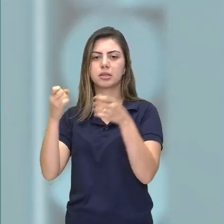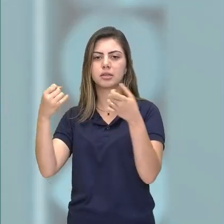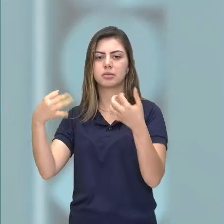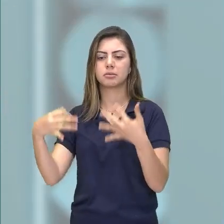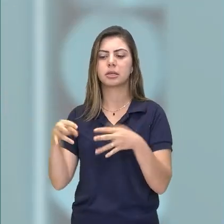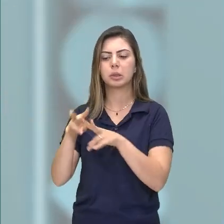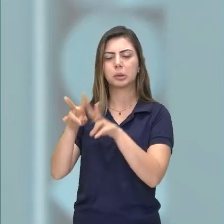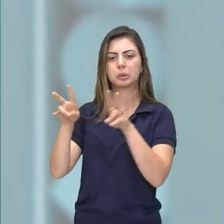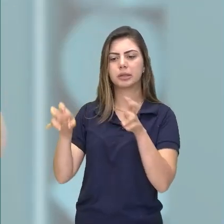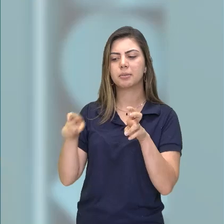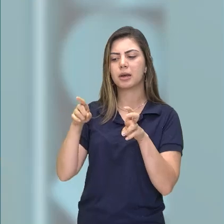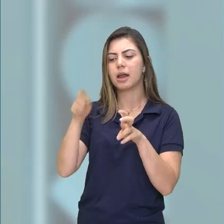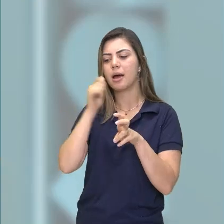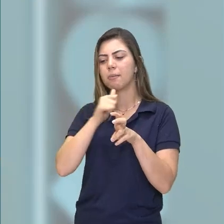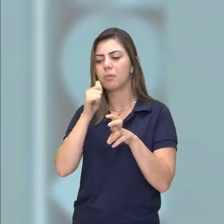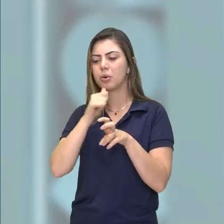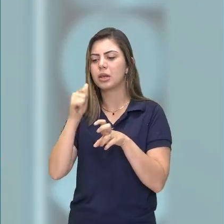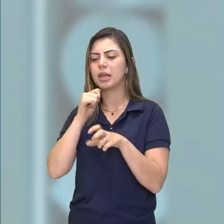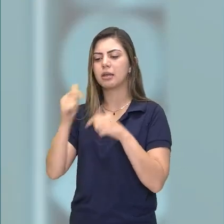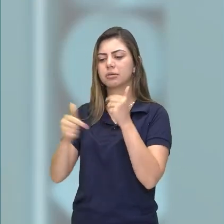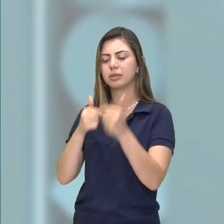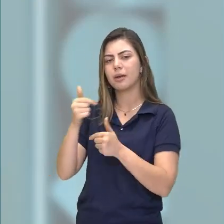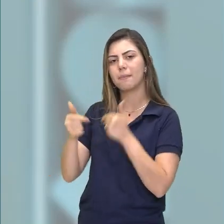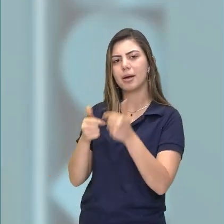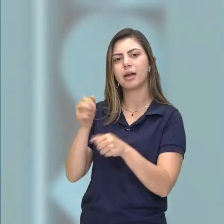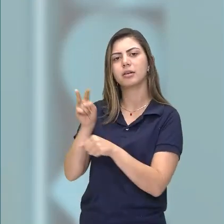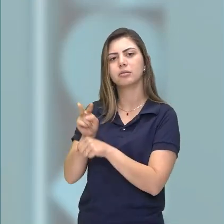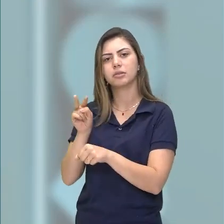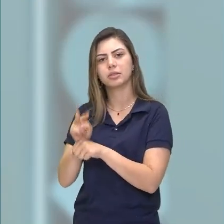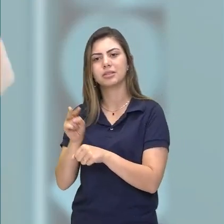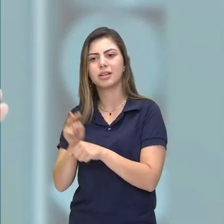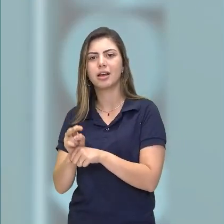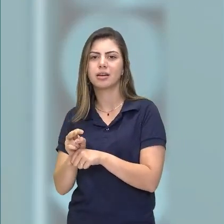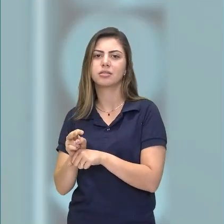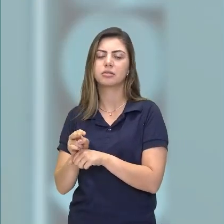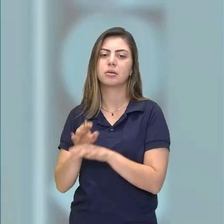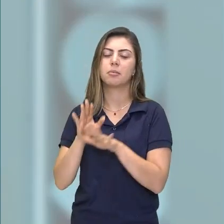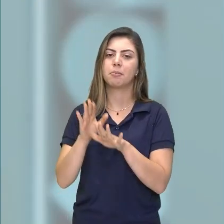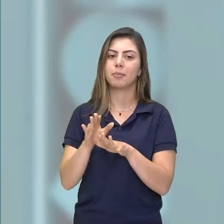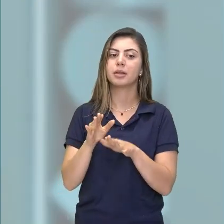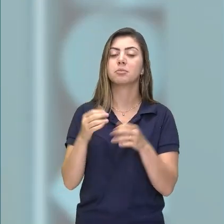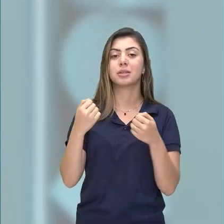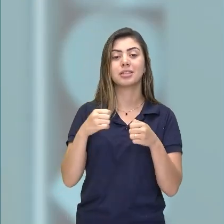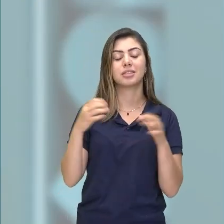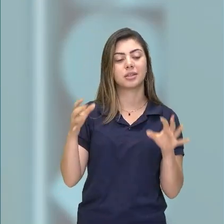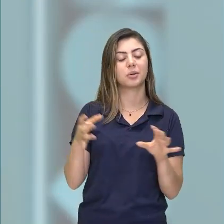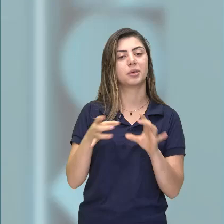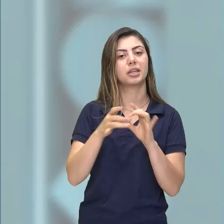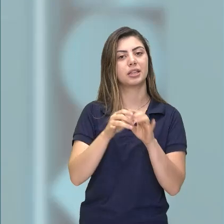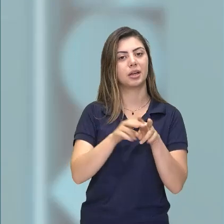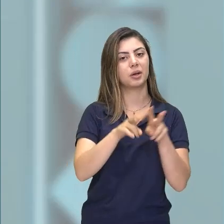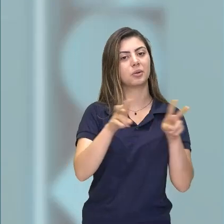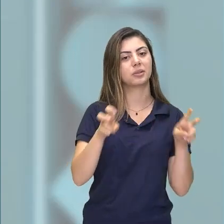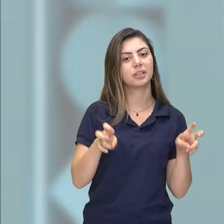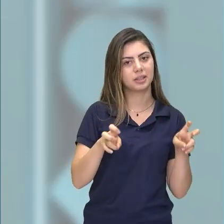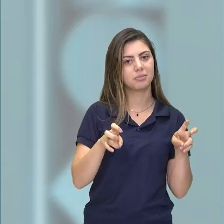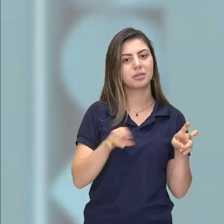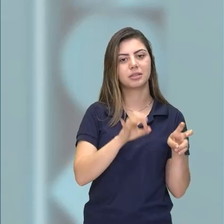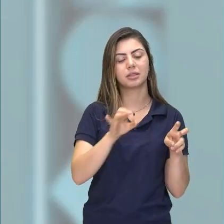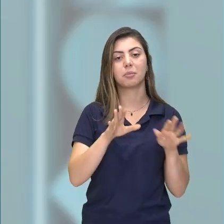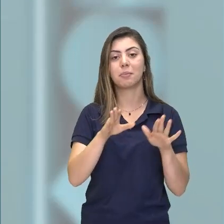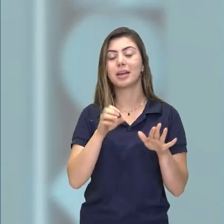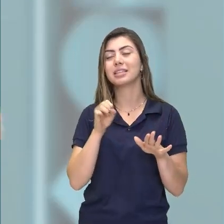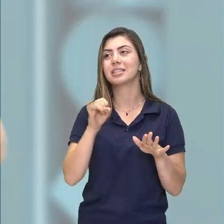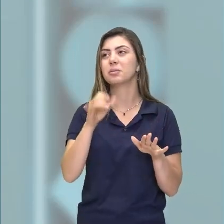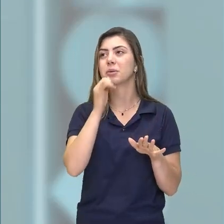exemplo, em relação à mulher, e isso tem a ver com o que eu estou falando. Não é disso que eu estou falando aqui. Eu estou falando quando você escreve uma parte que